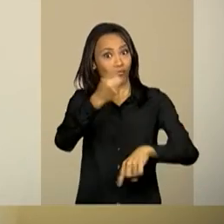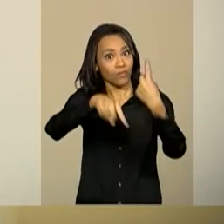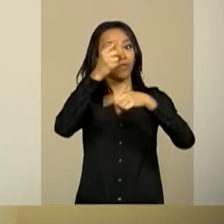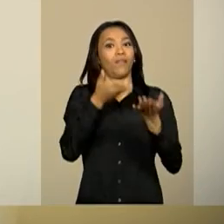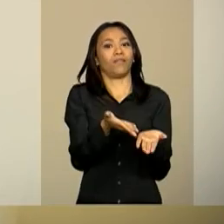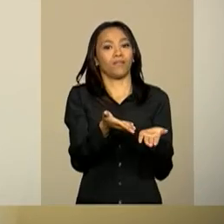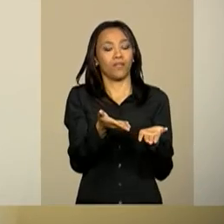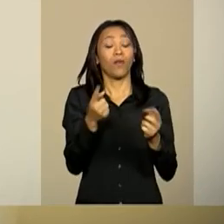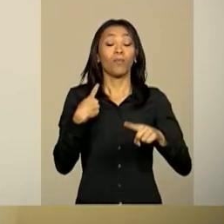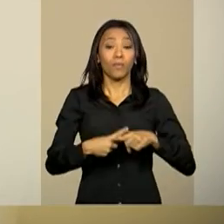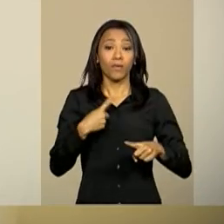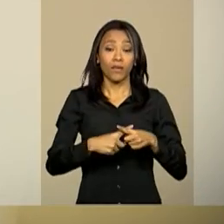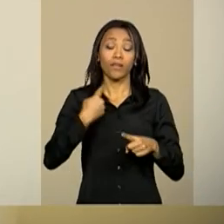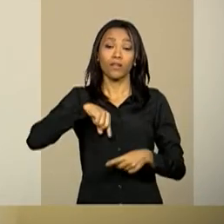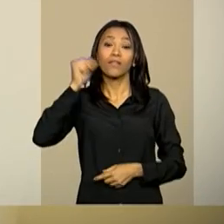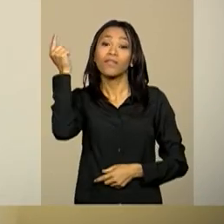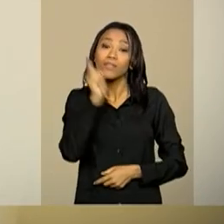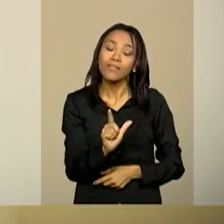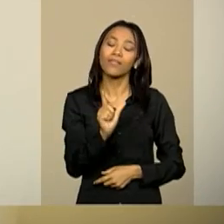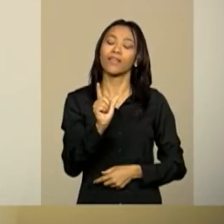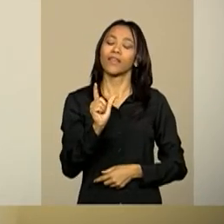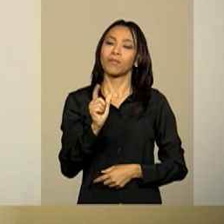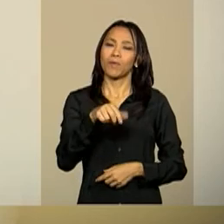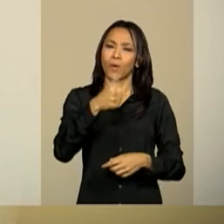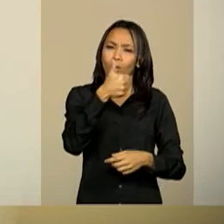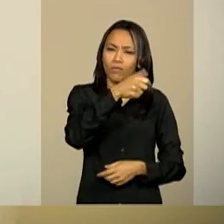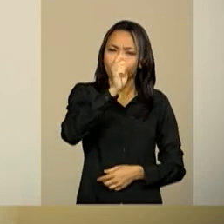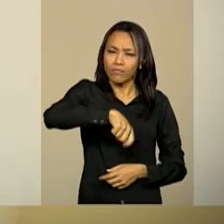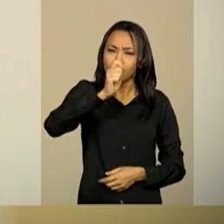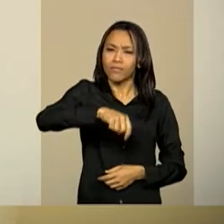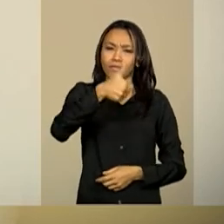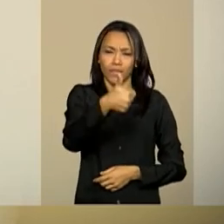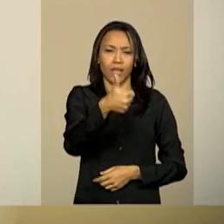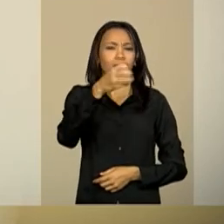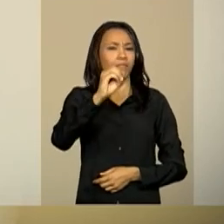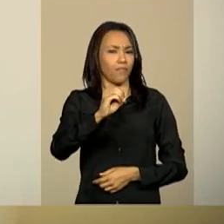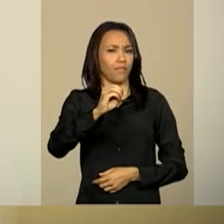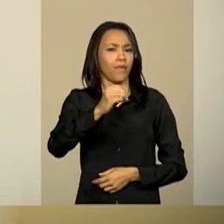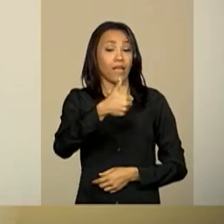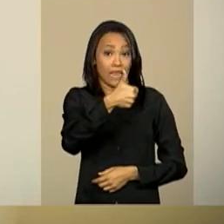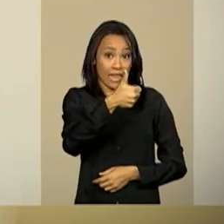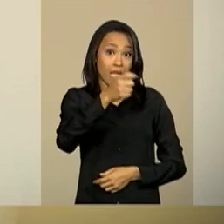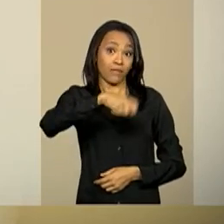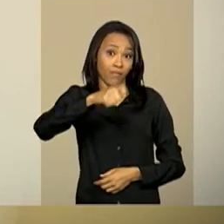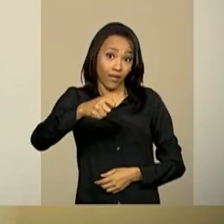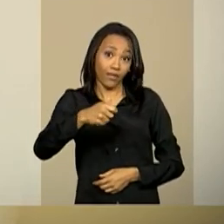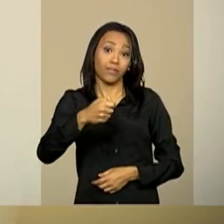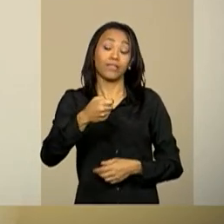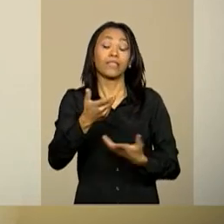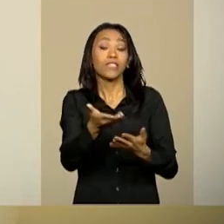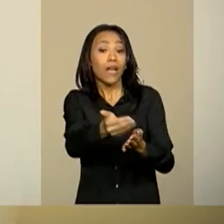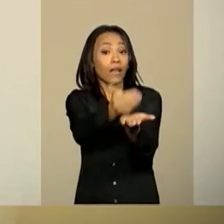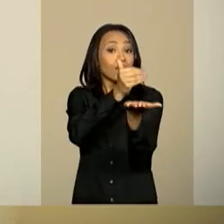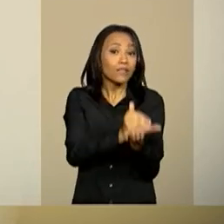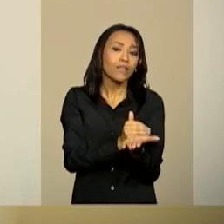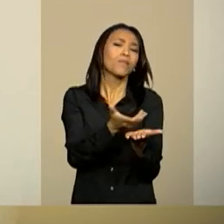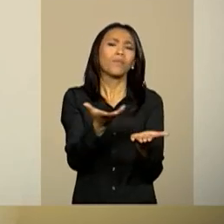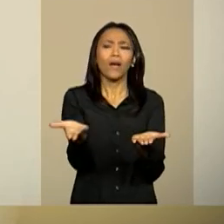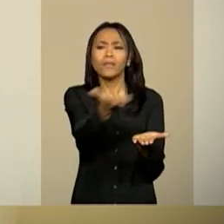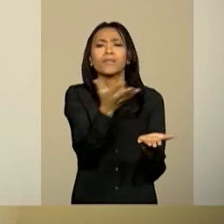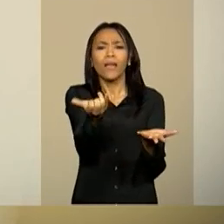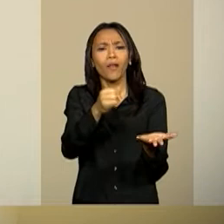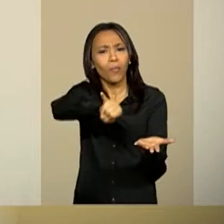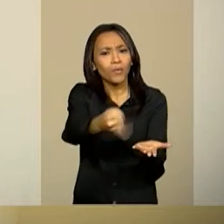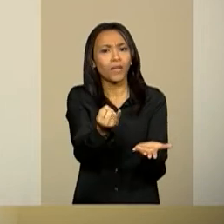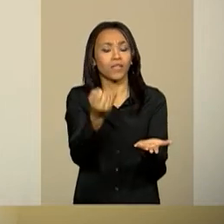sucesso porque conseguimos isso com 10 meses de antecedência todo mundo quer uma oportunidade para progredir na vida